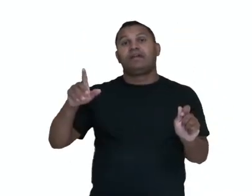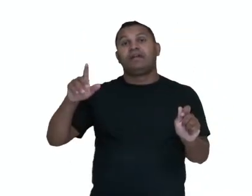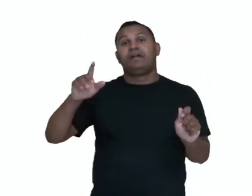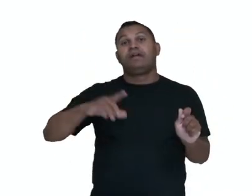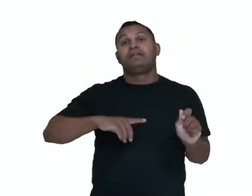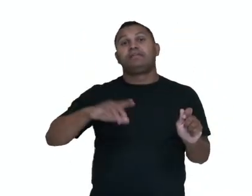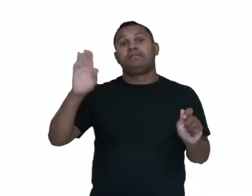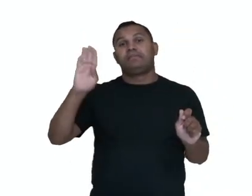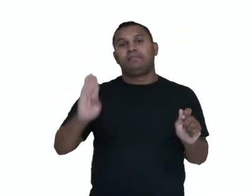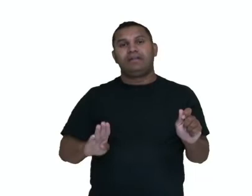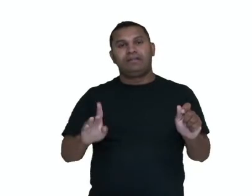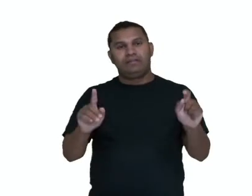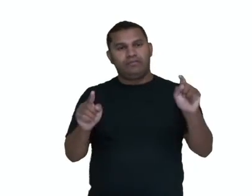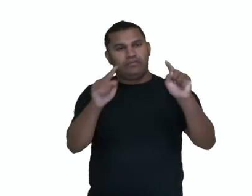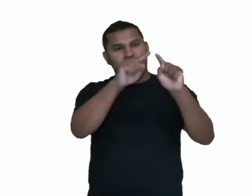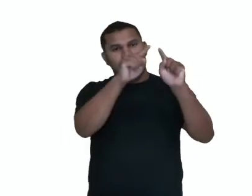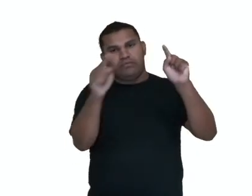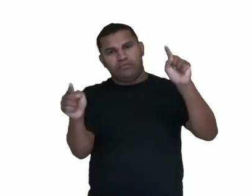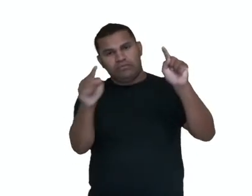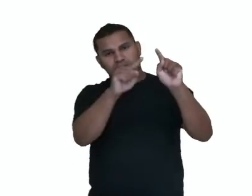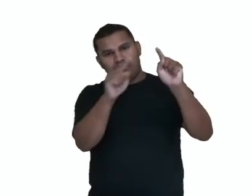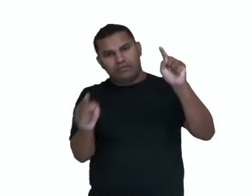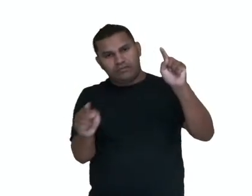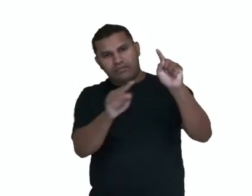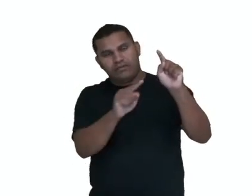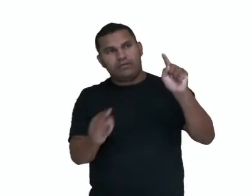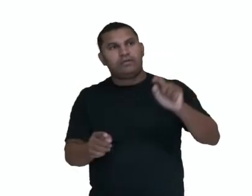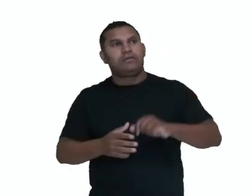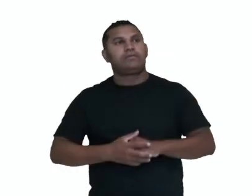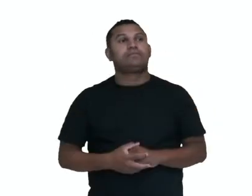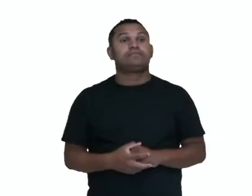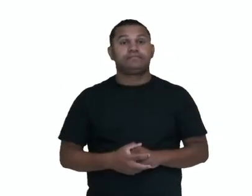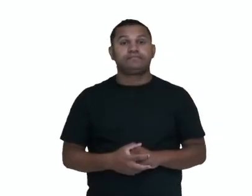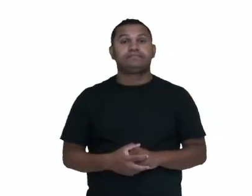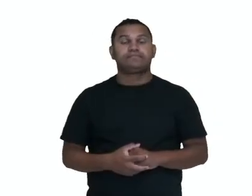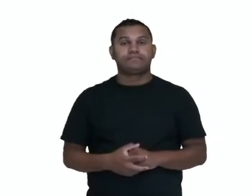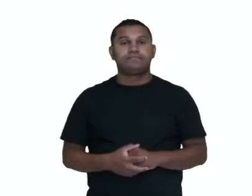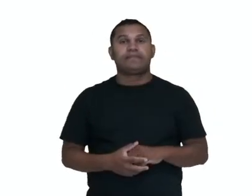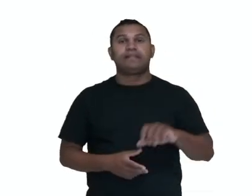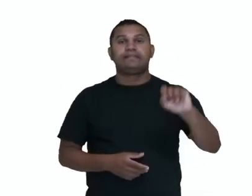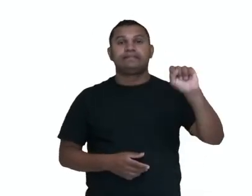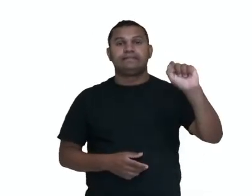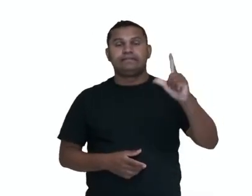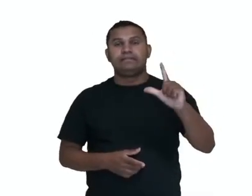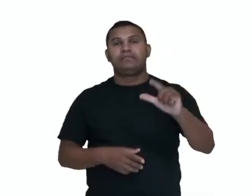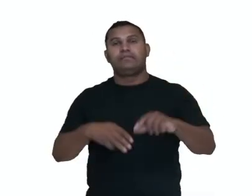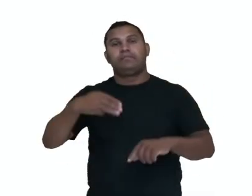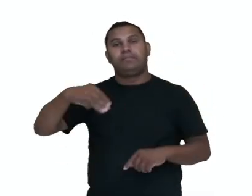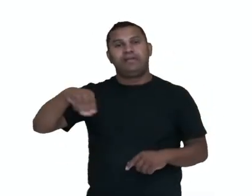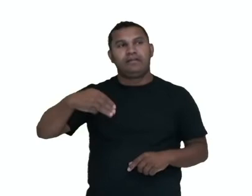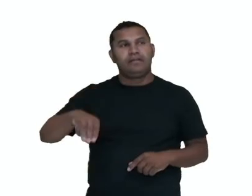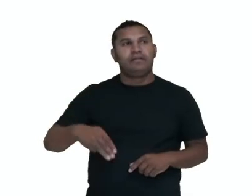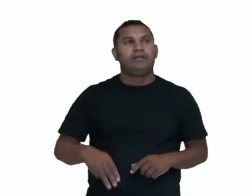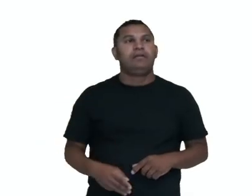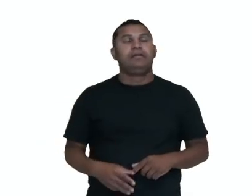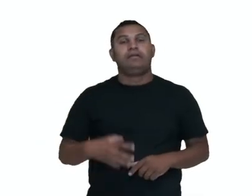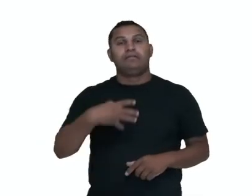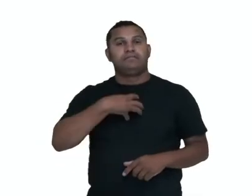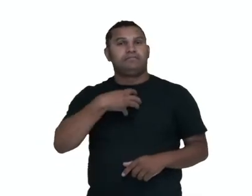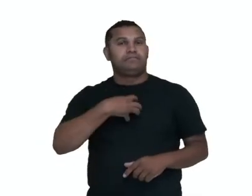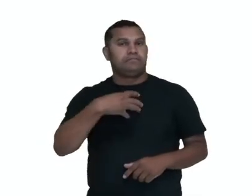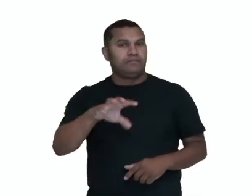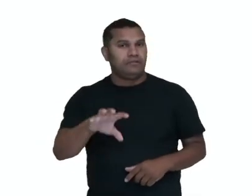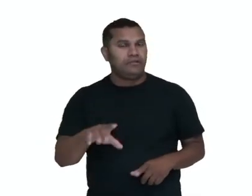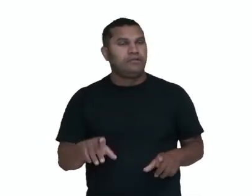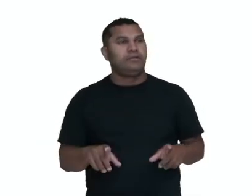e principalmente no Rio de Janeiro, né? O porto ali na cidade do Rio de Janeiro sendo aí grande entrada, né? Um grande